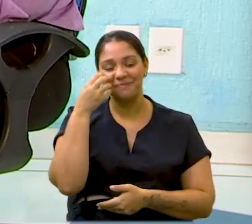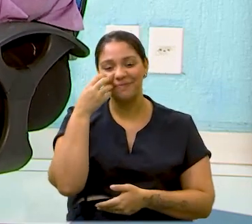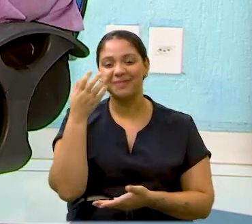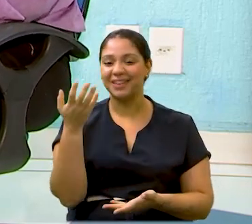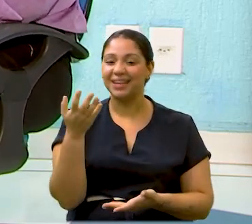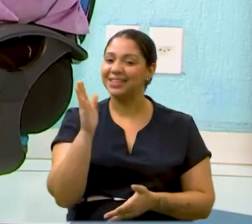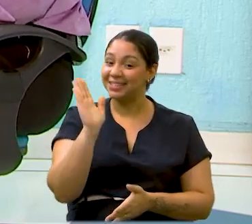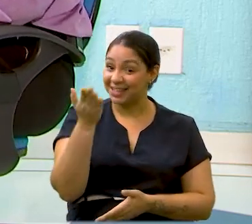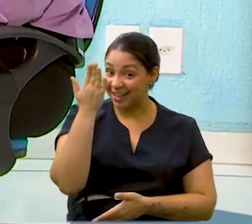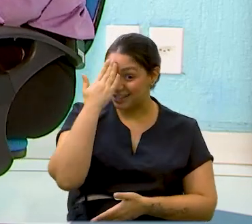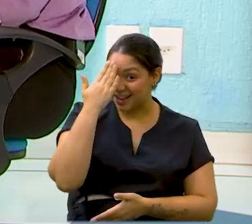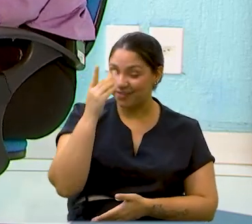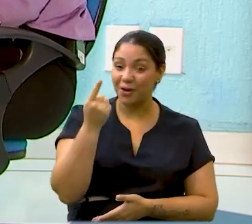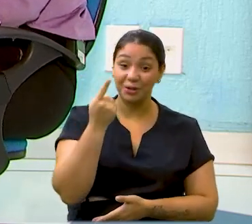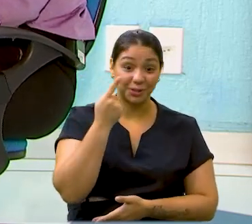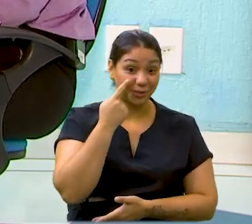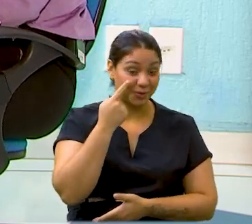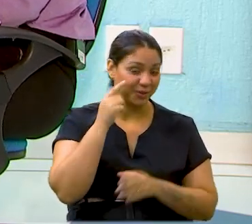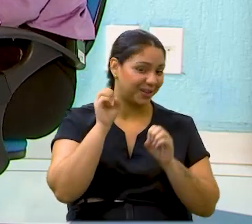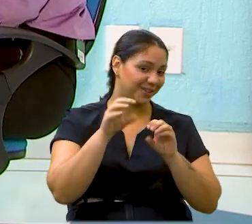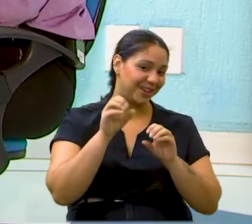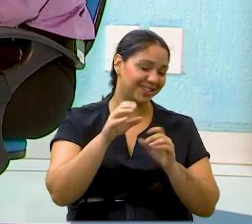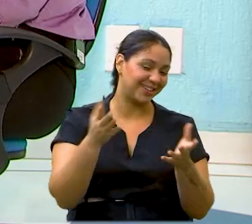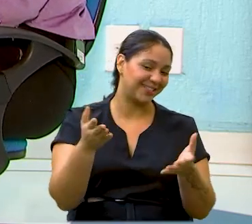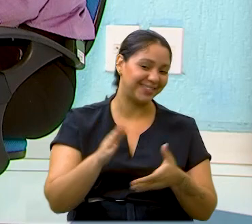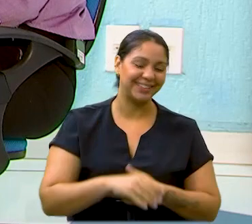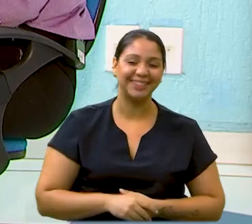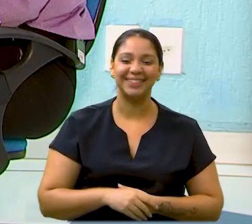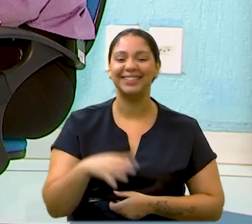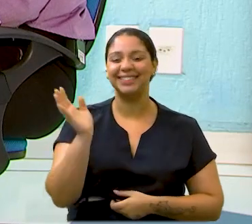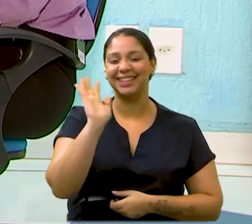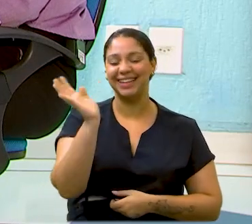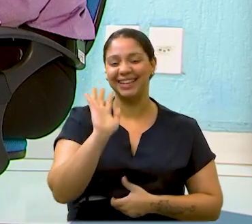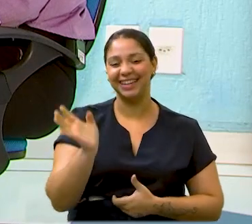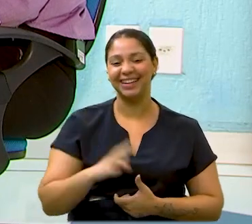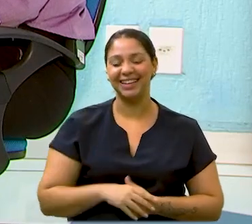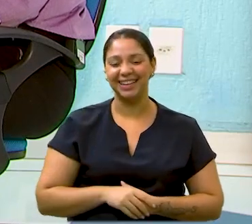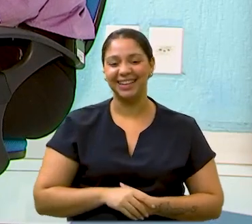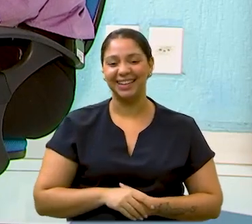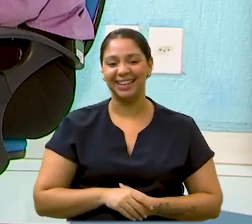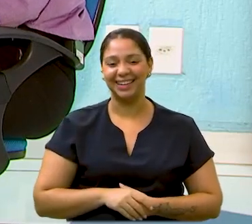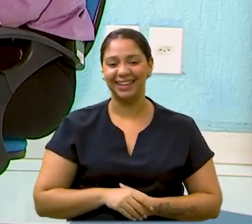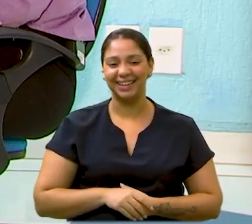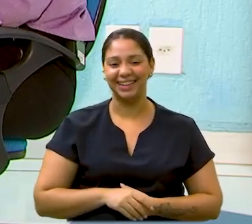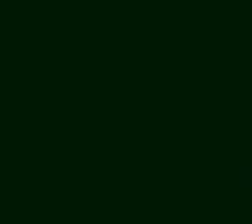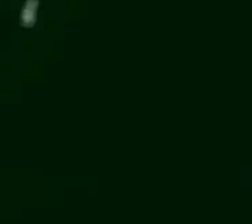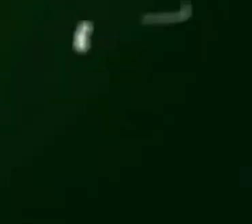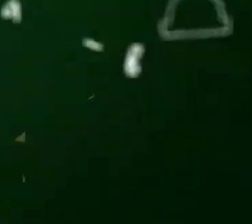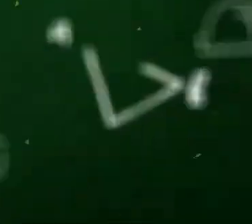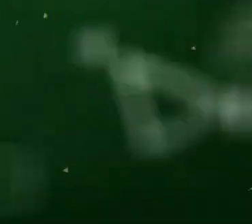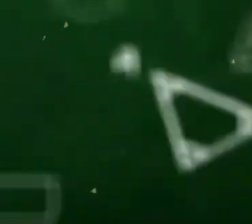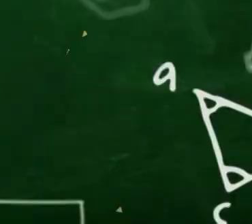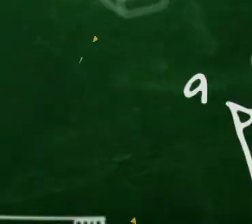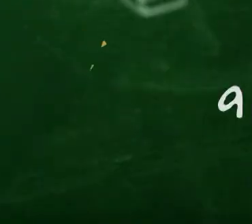André Aranha e já sabe, né? Tô sempre de olho na educação. Tchau! Tchau, tchau.